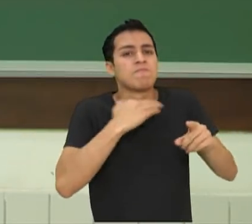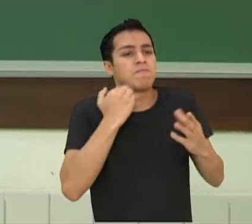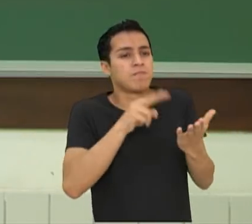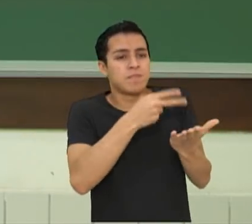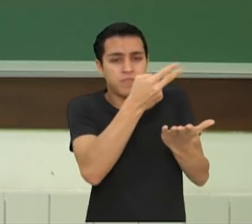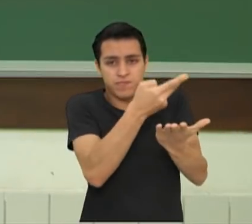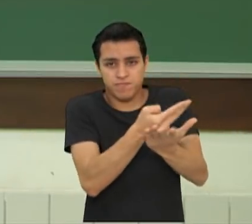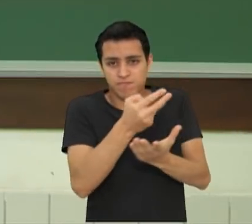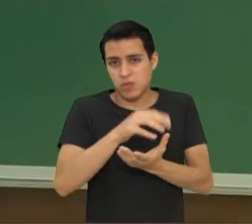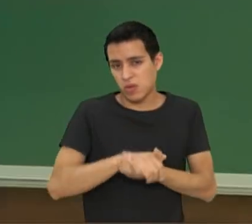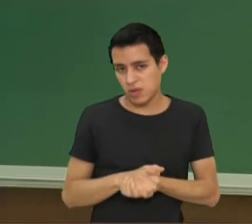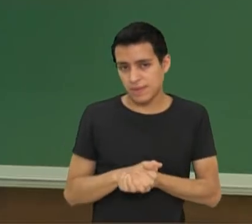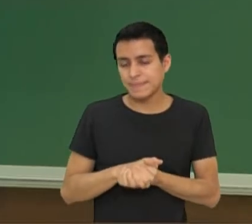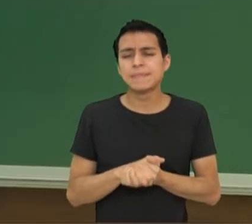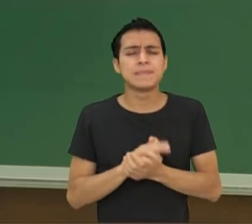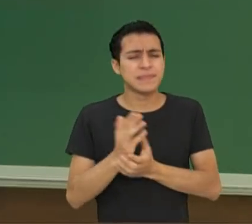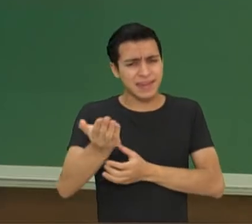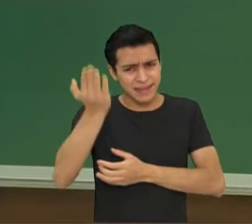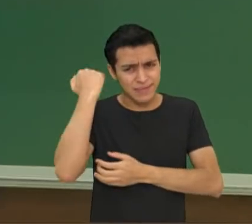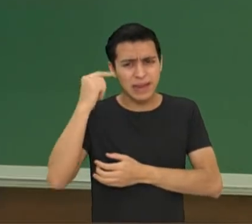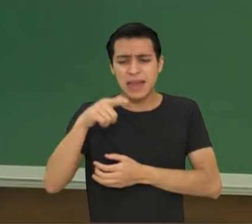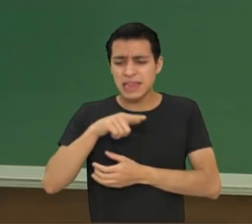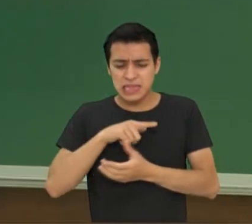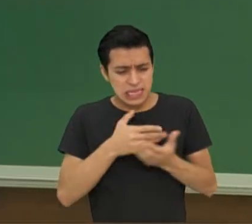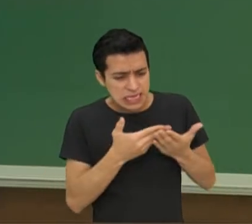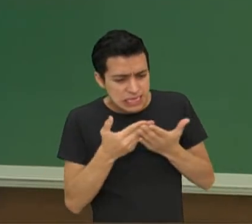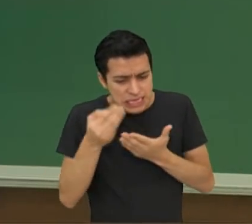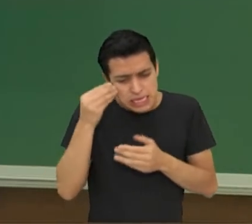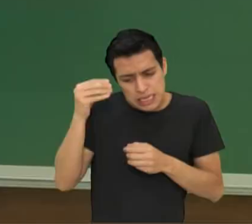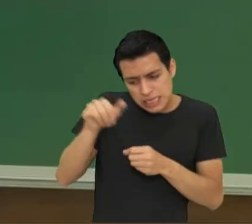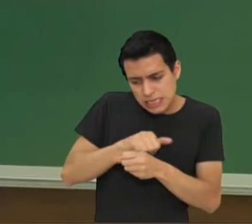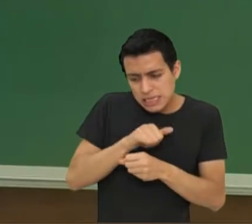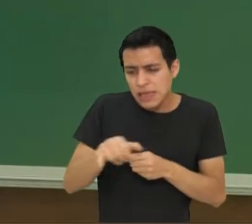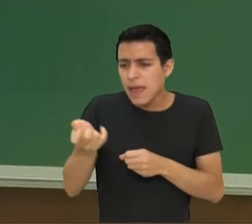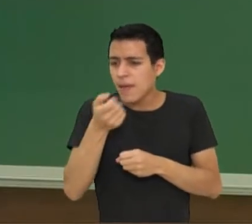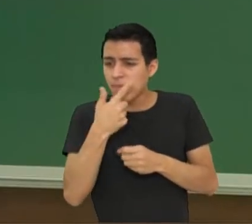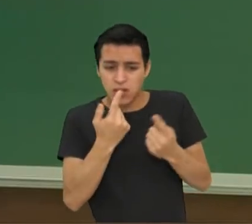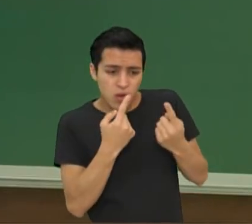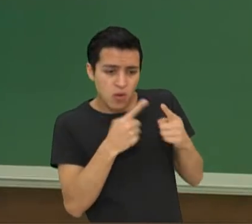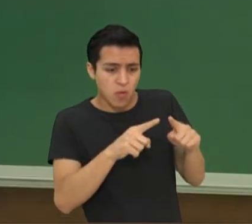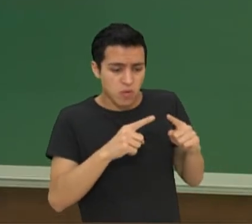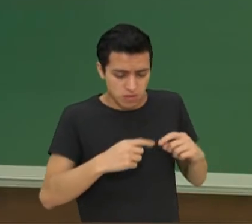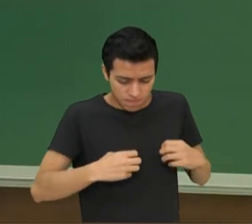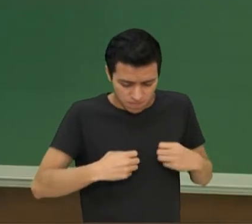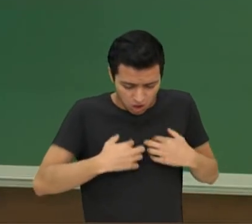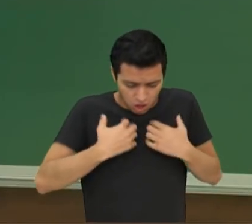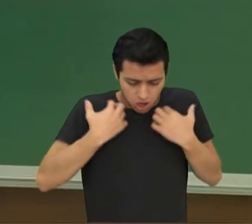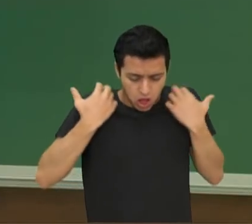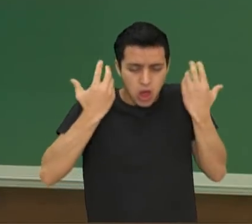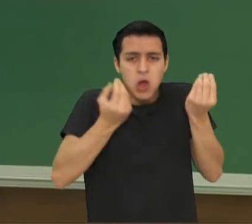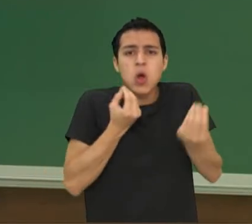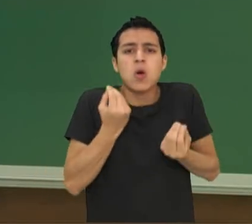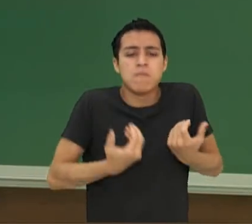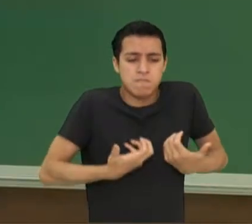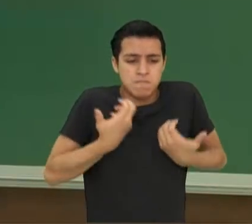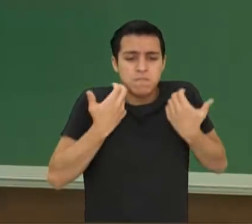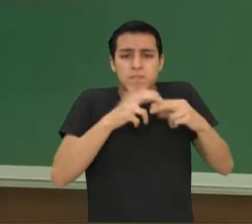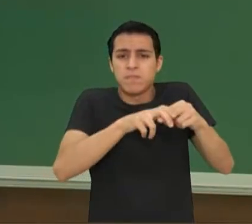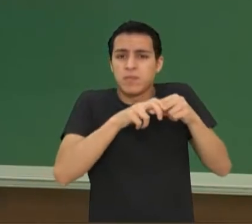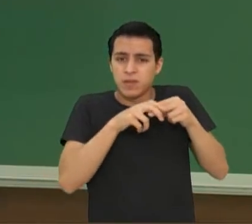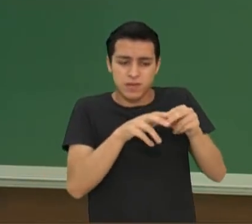morria. Então já existiam estudos que buscavam remédios contra as doenças e as infecções causadas